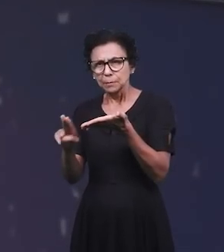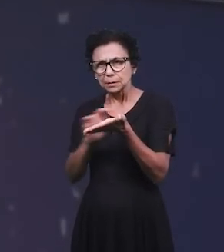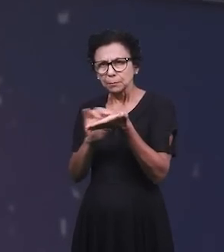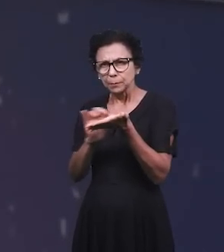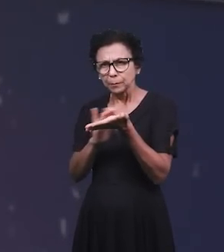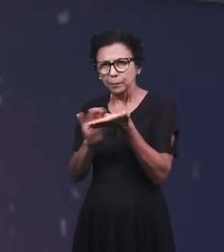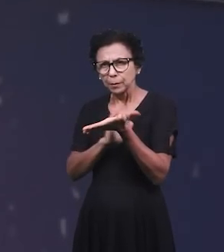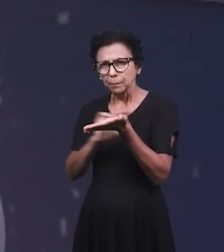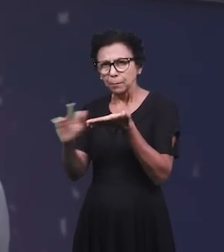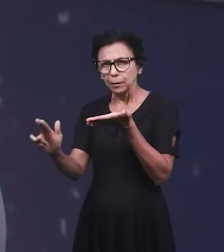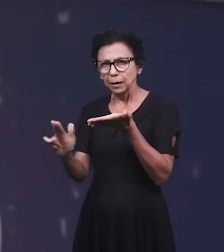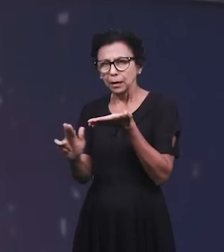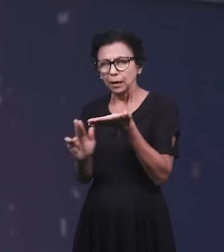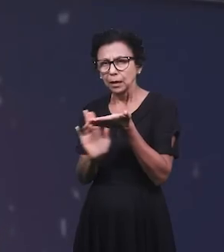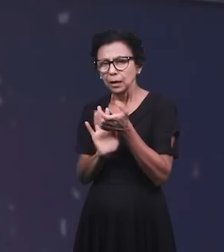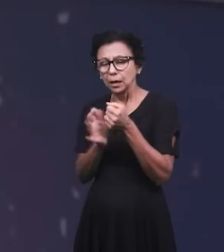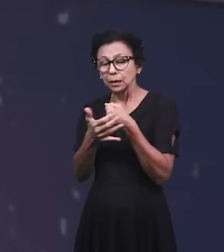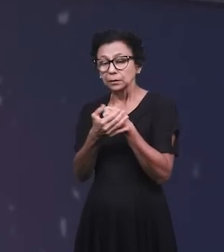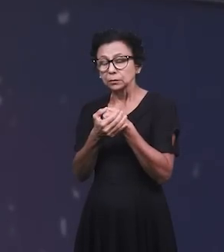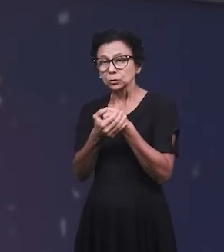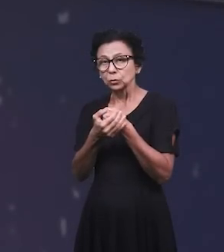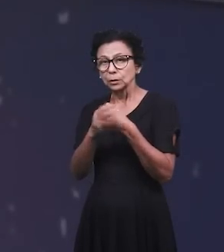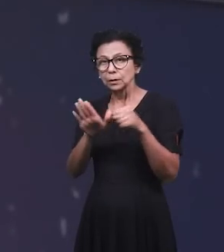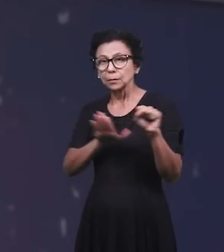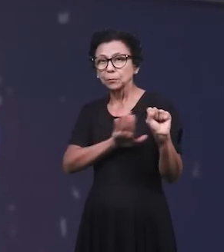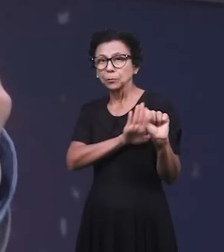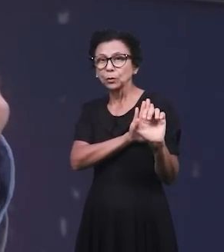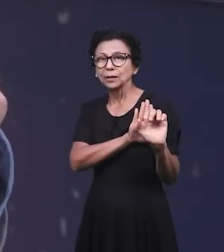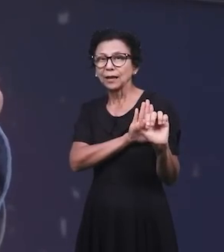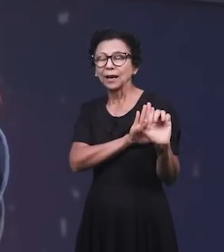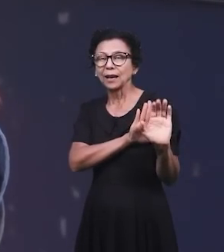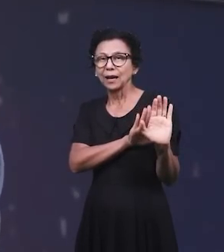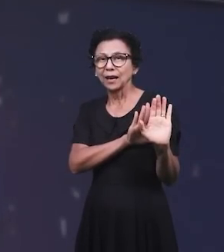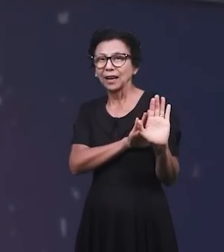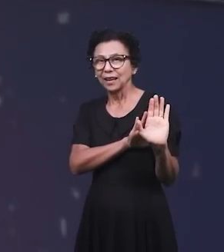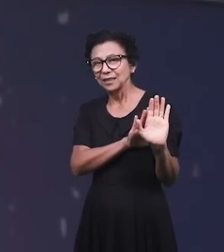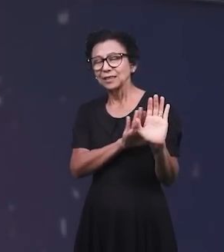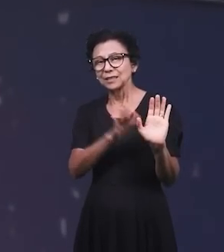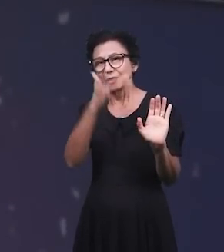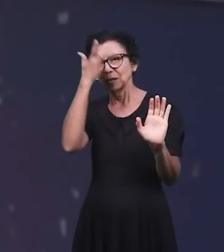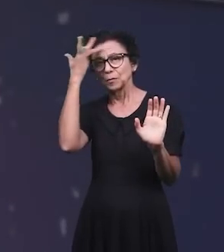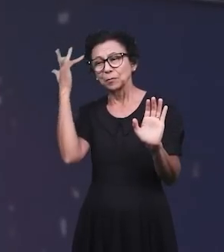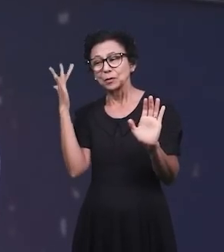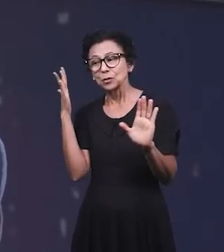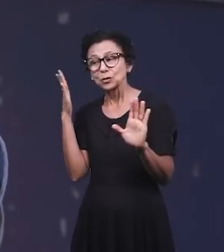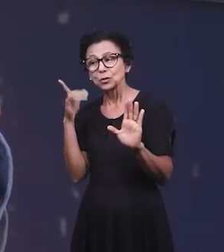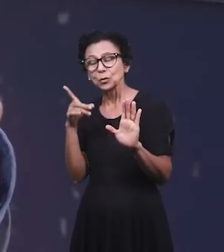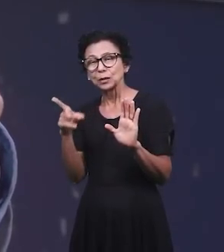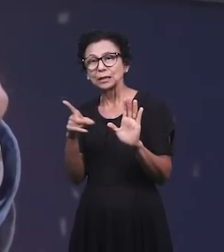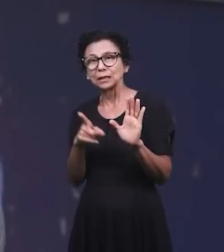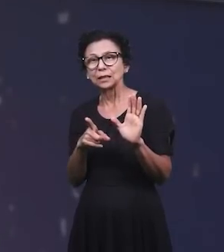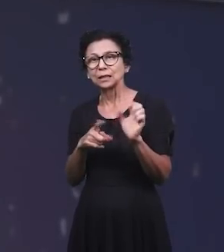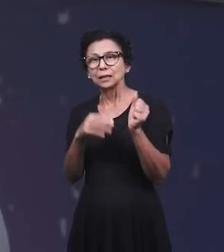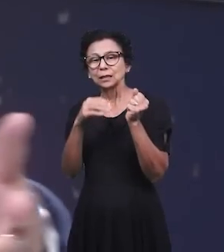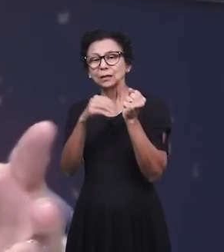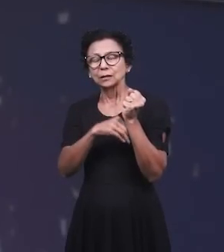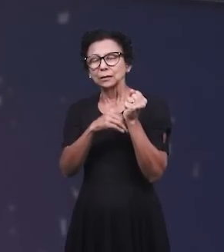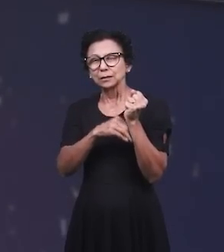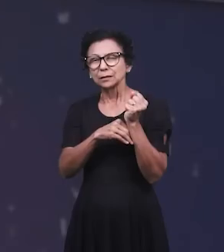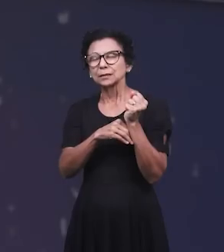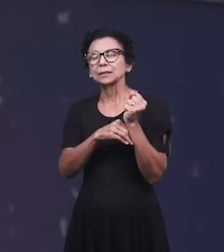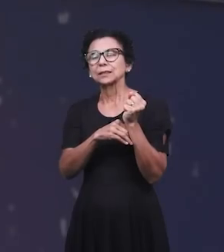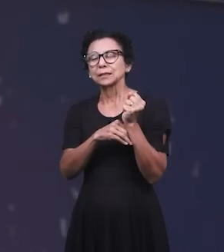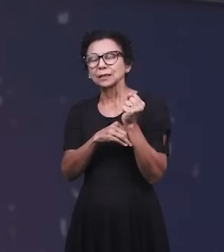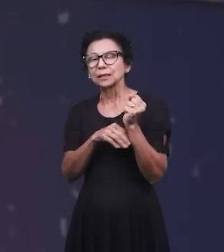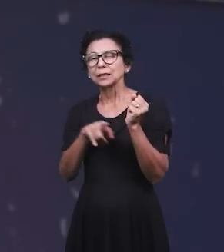mensagem, e só quem tem o código, só quem tem o segredo, a chave para decifrar, é que vai